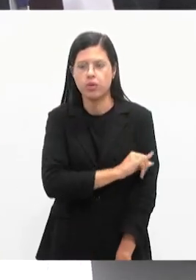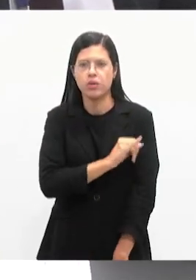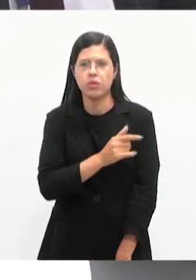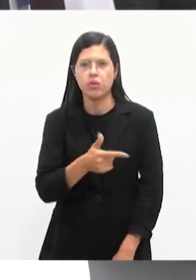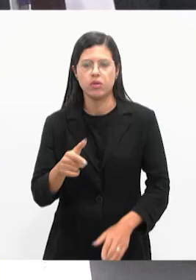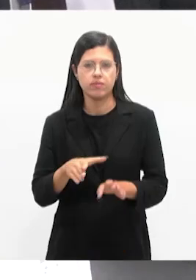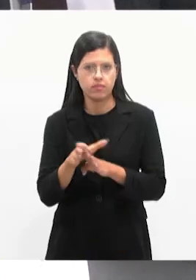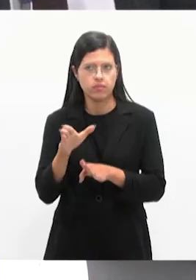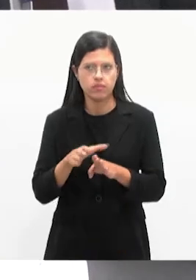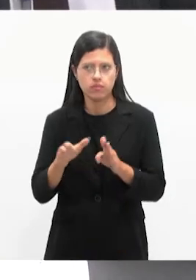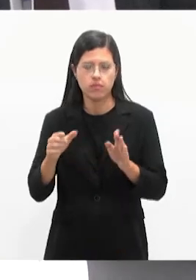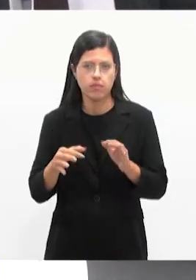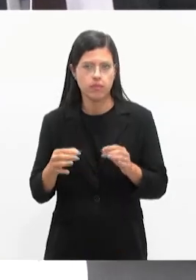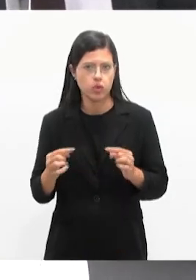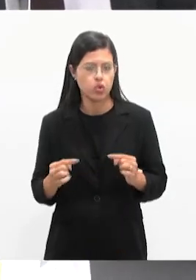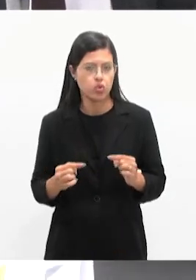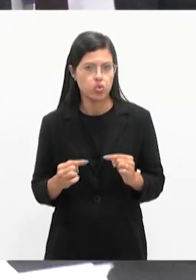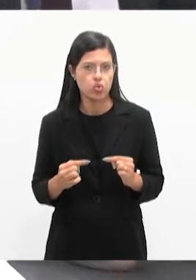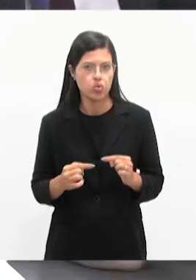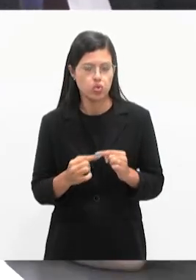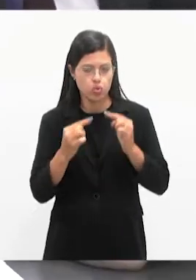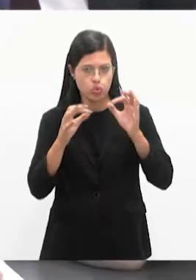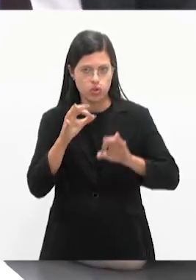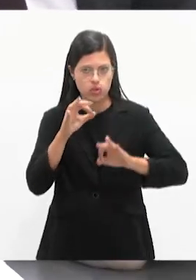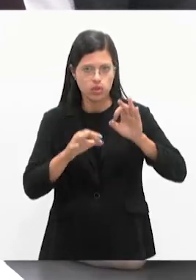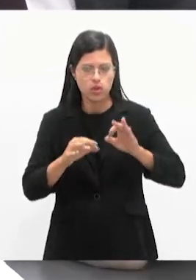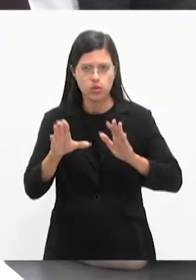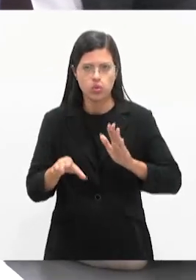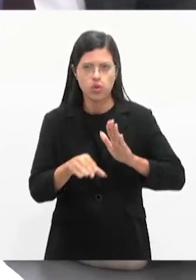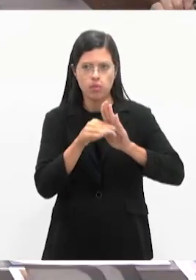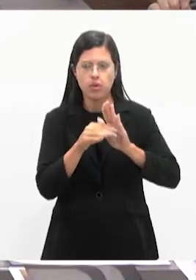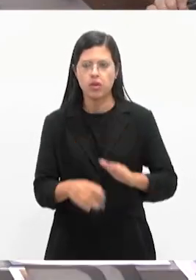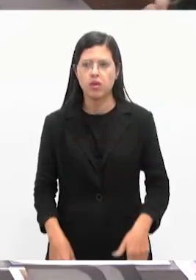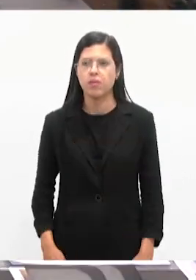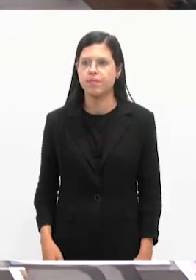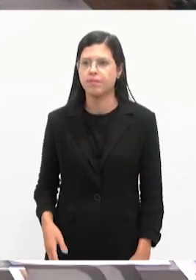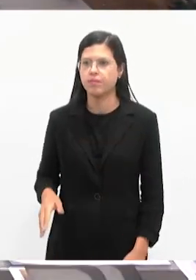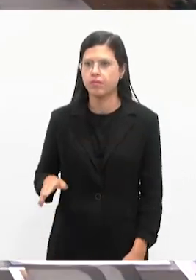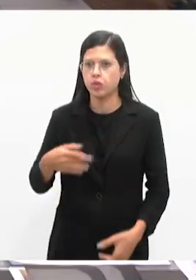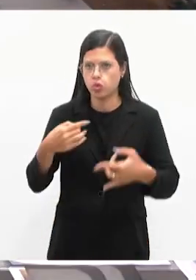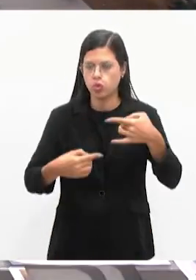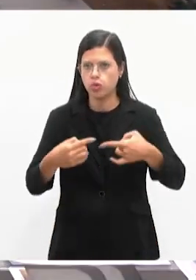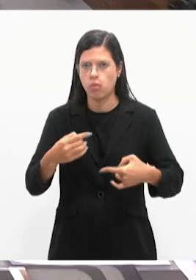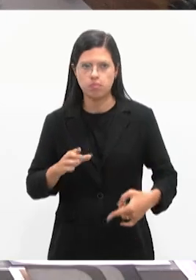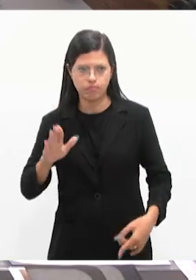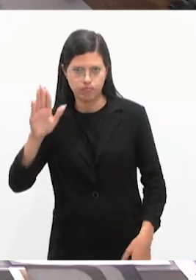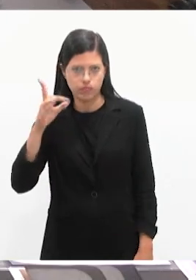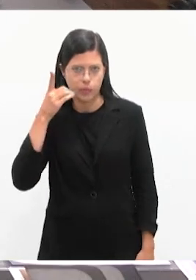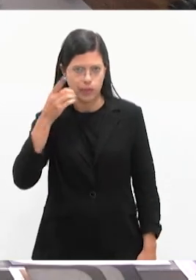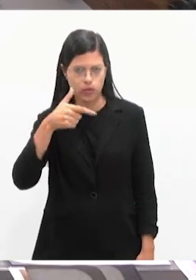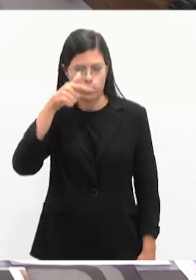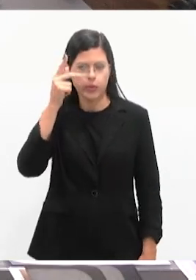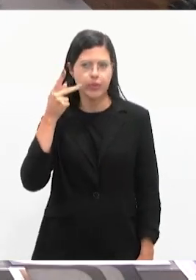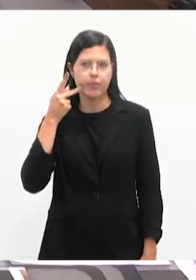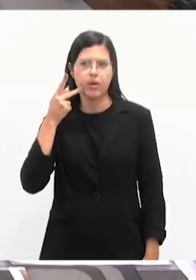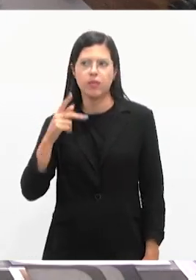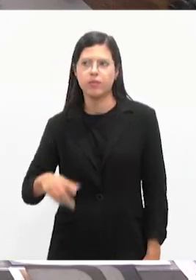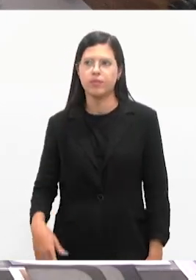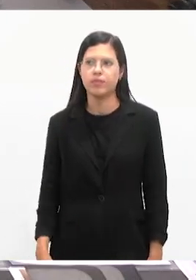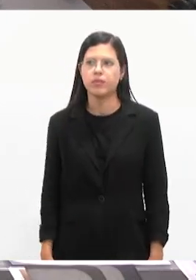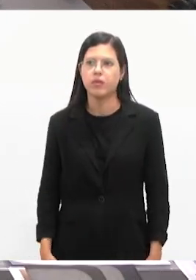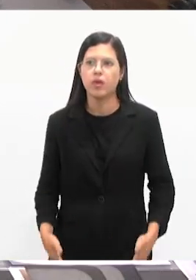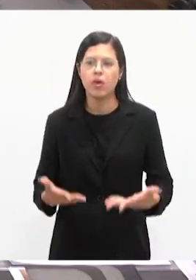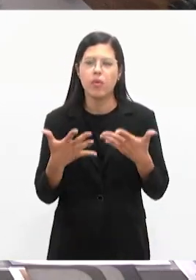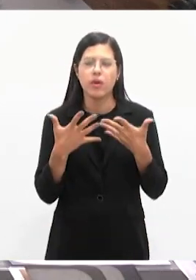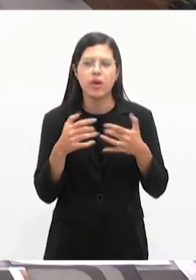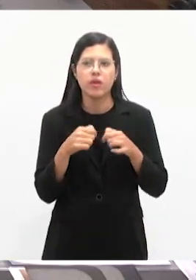juridicidade com emenda. Em discussão. Eu quero discutir. Deputado Luiz Paulo. Também eu. Aliás, eu quero fazer uma